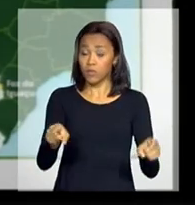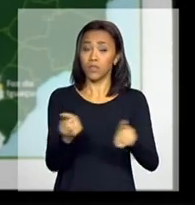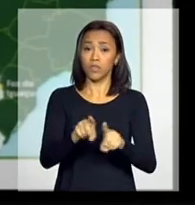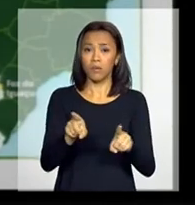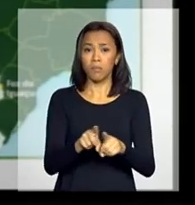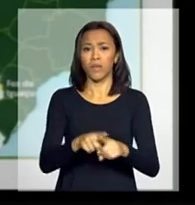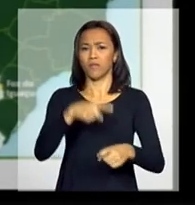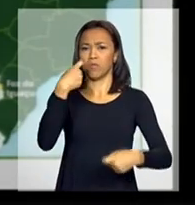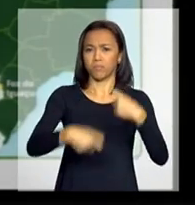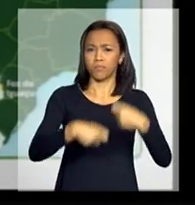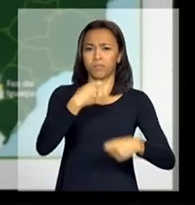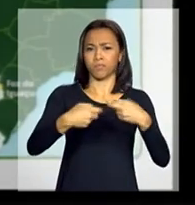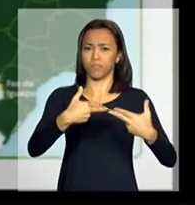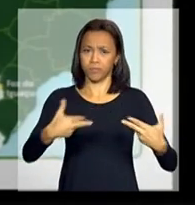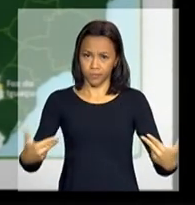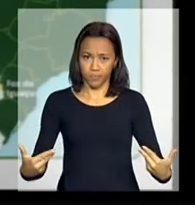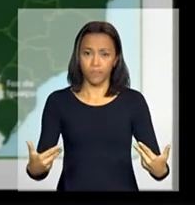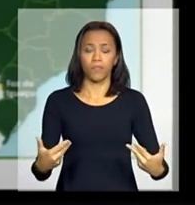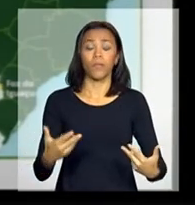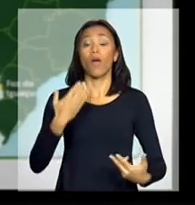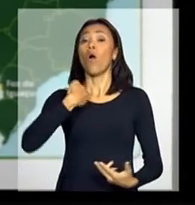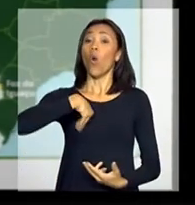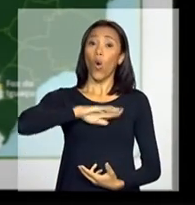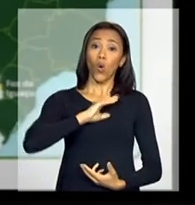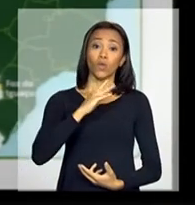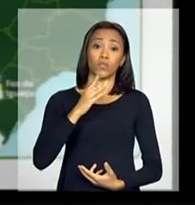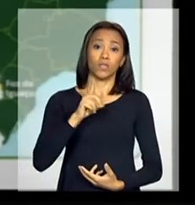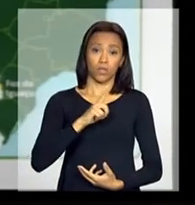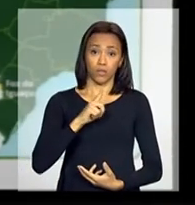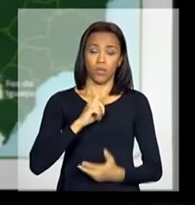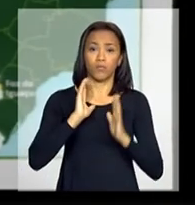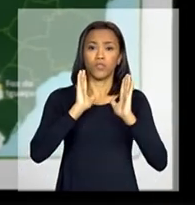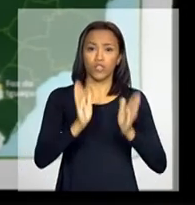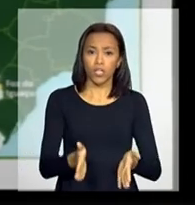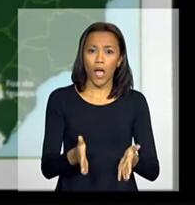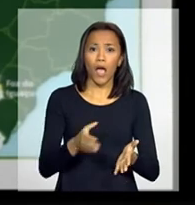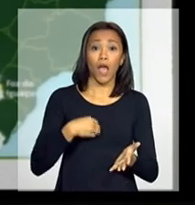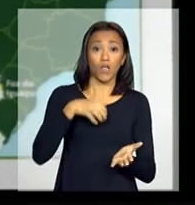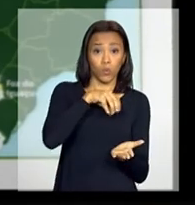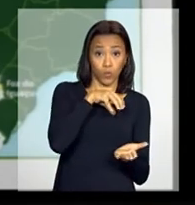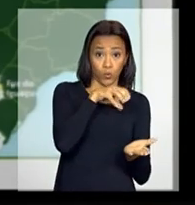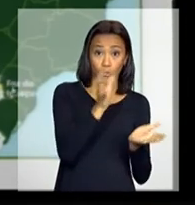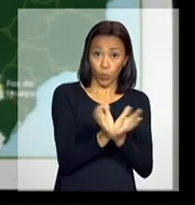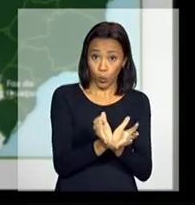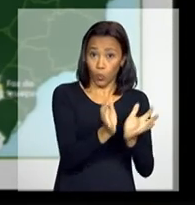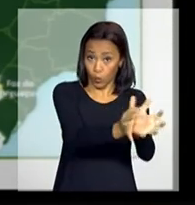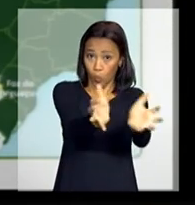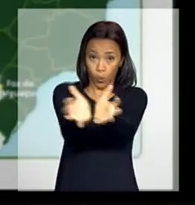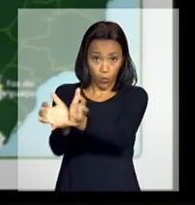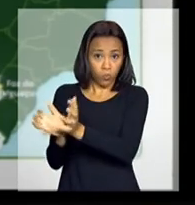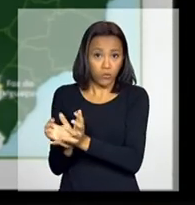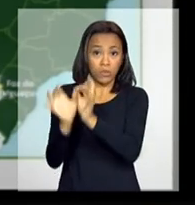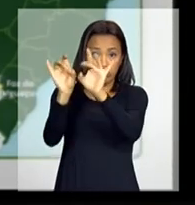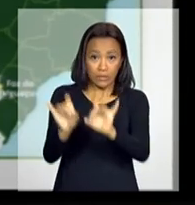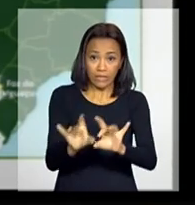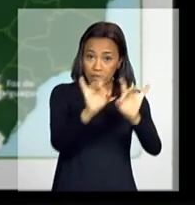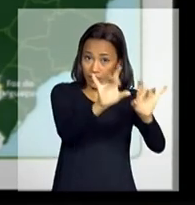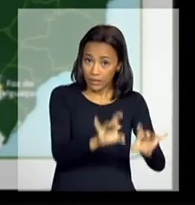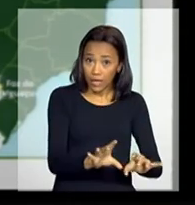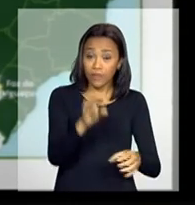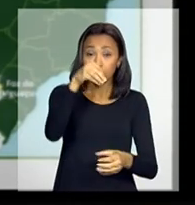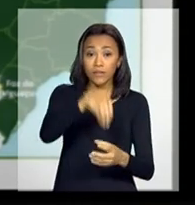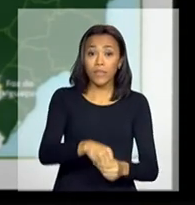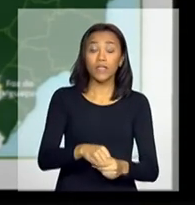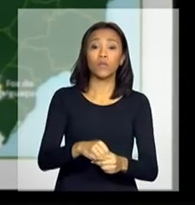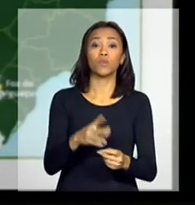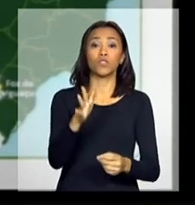de vulnerabilidade hoje nós temos núcleos especializados é na Foz em Foz